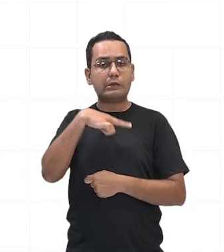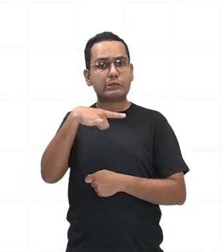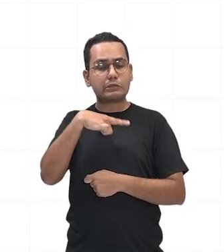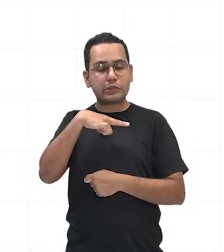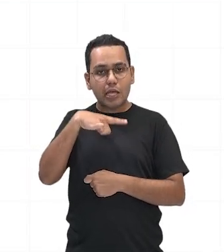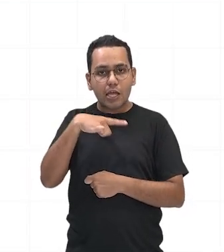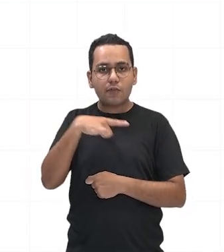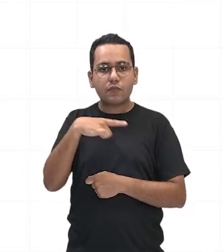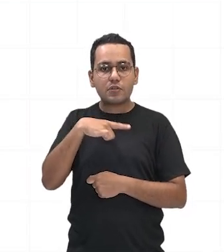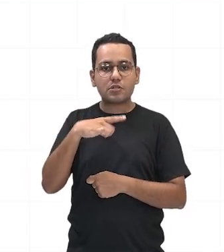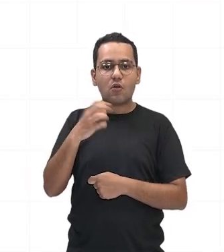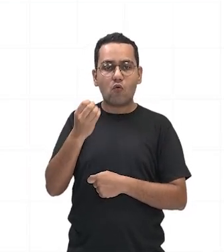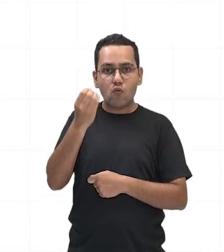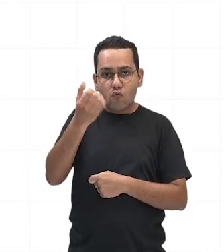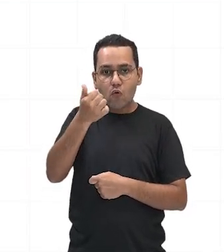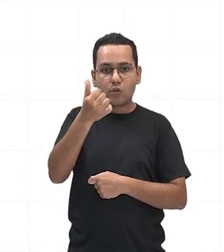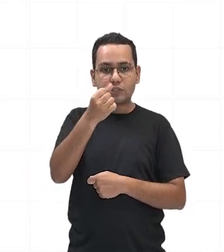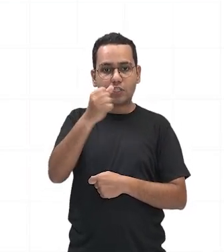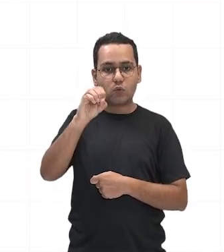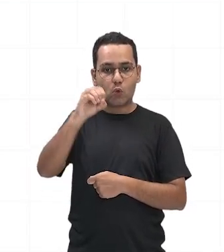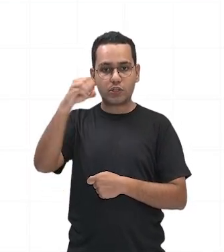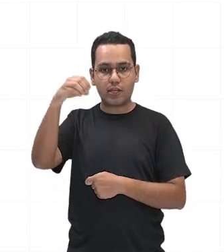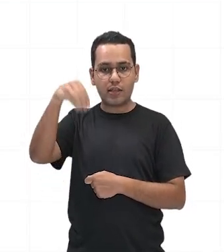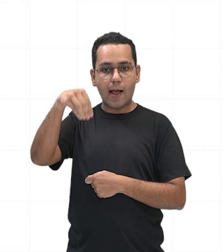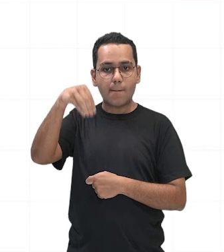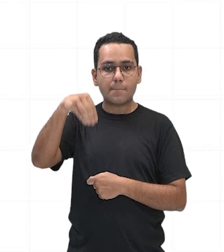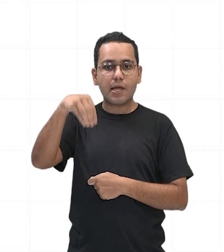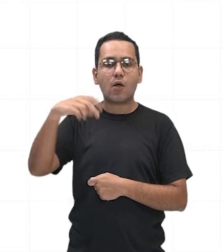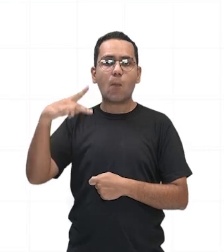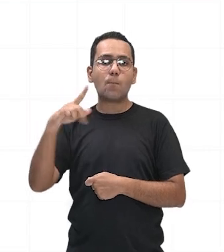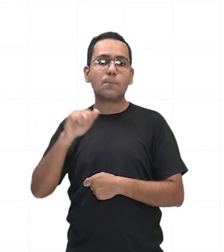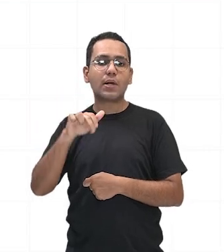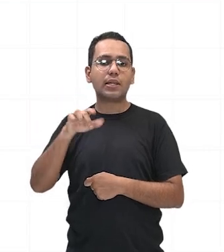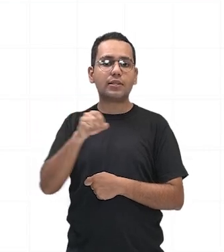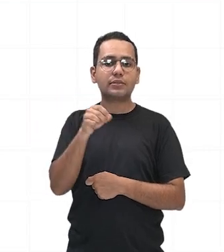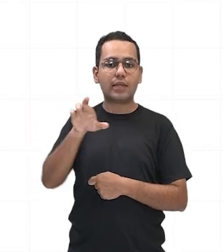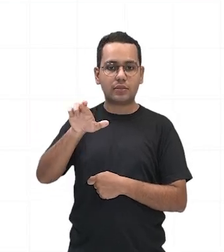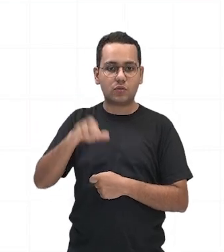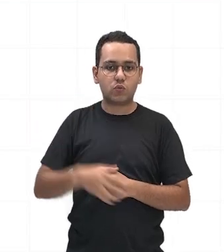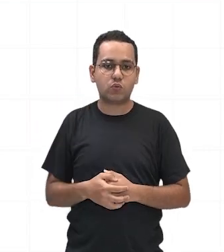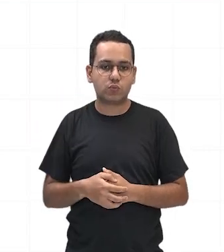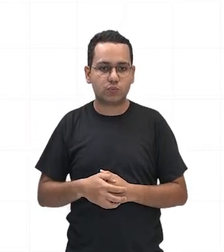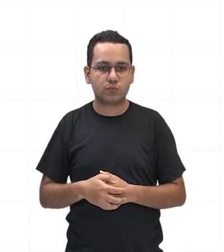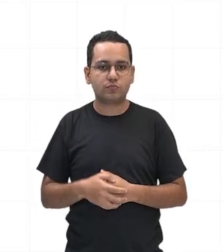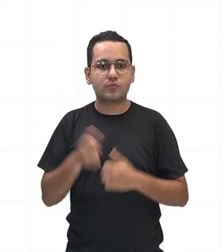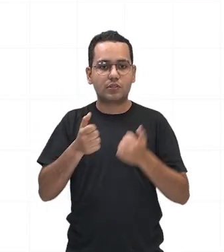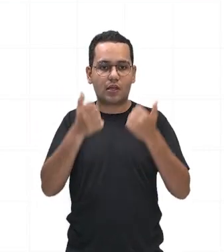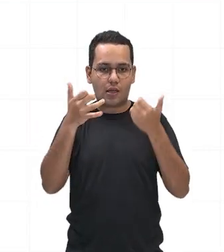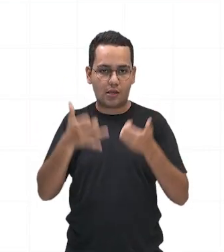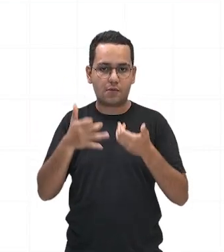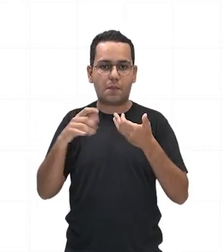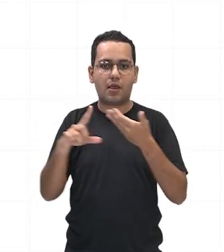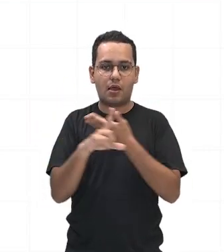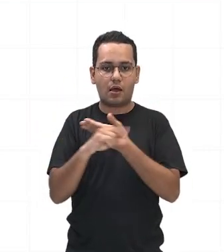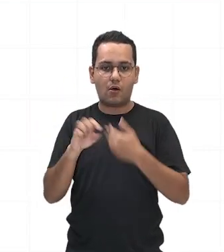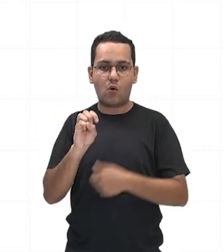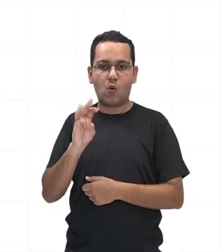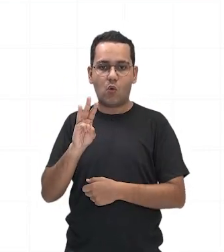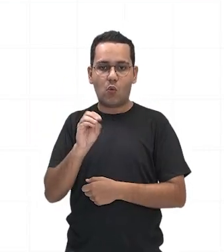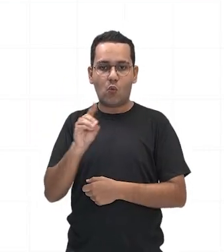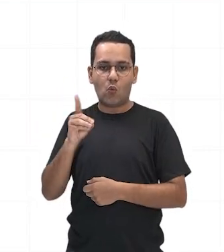que seria recordada durante 3 séculos seguintes. É isso que nos diz, então, o Thomas Wood. Uma invenção também que